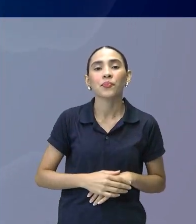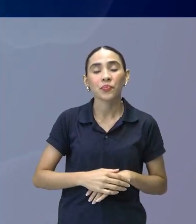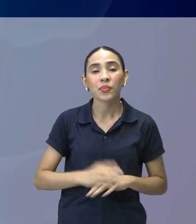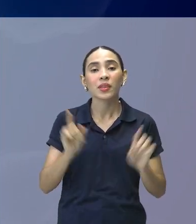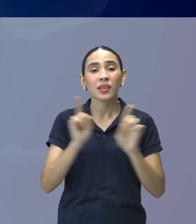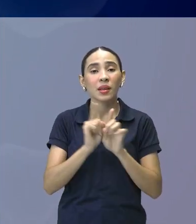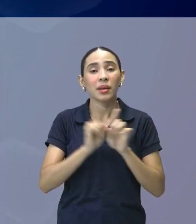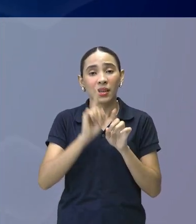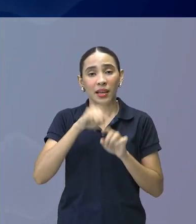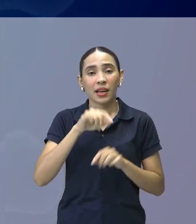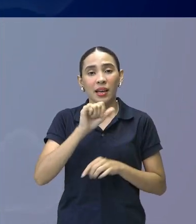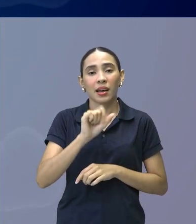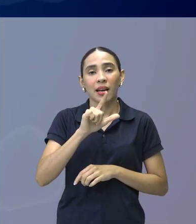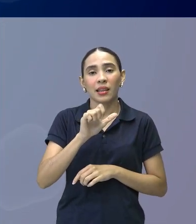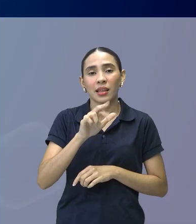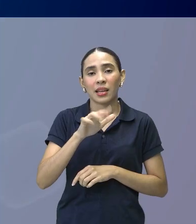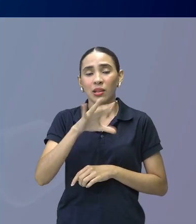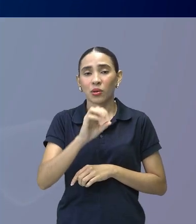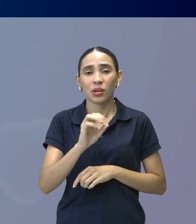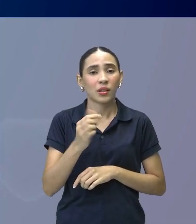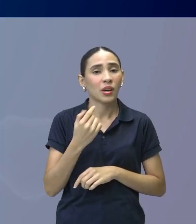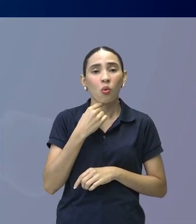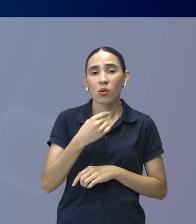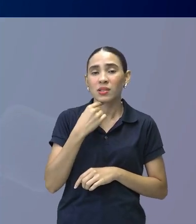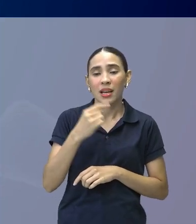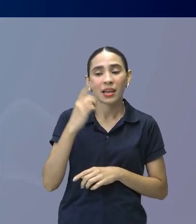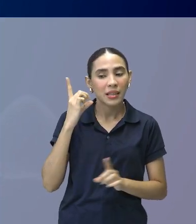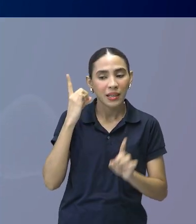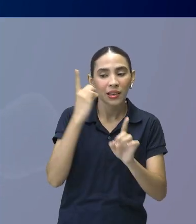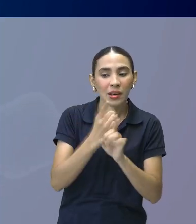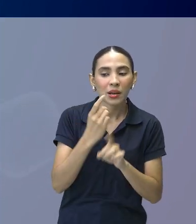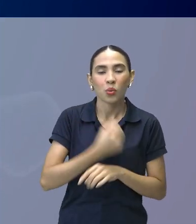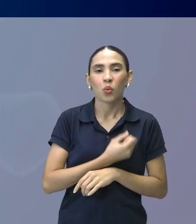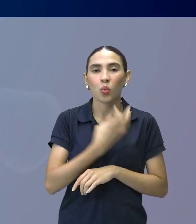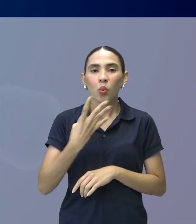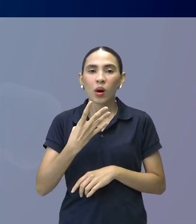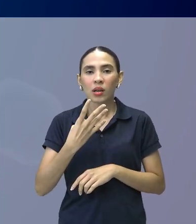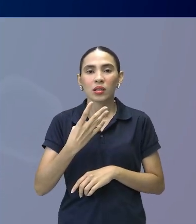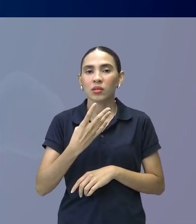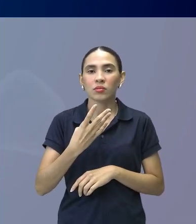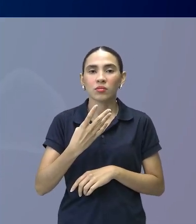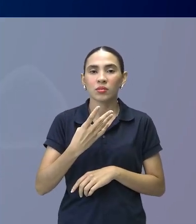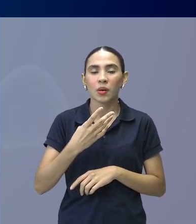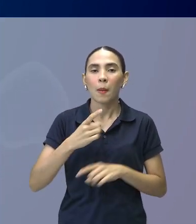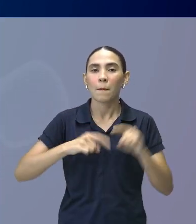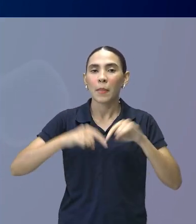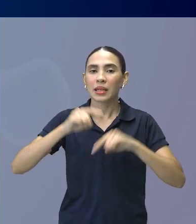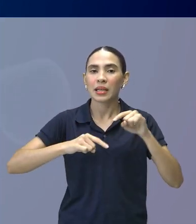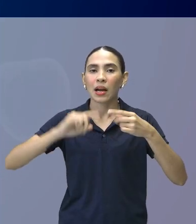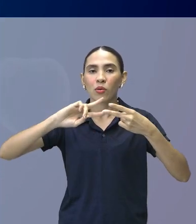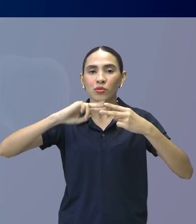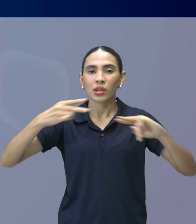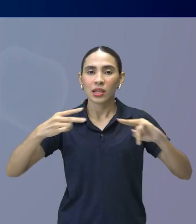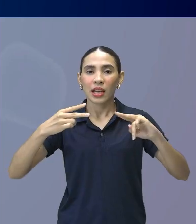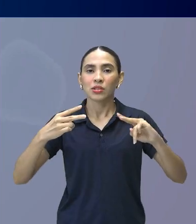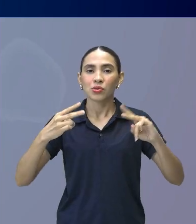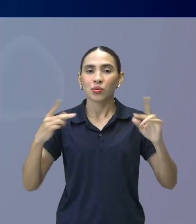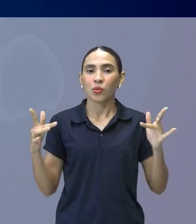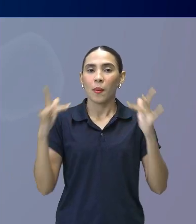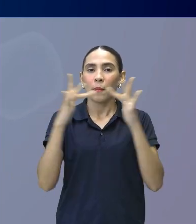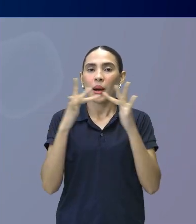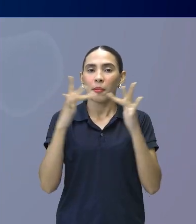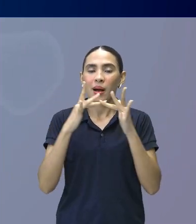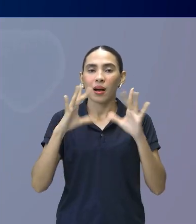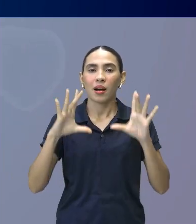é aleatória, gente. Não dá para determinar exatamente quanto de material genético está sendo trocado aí, tá?